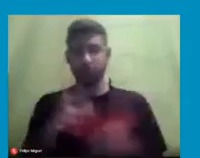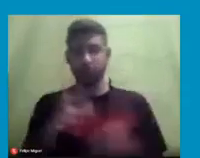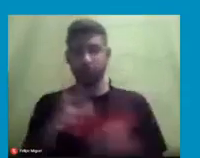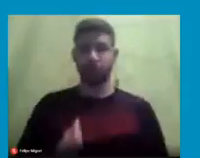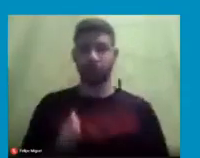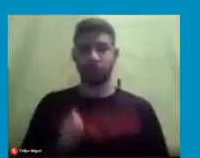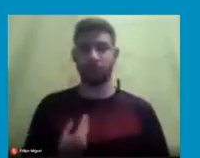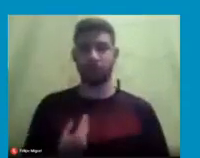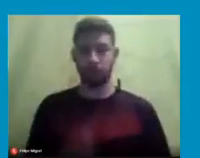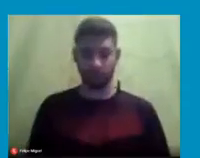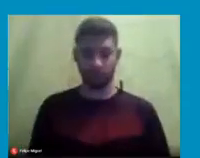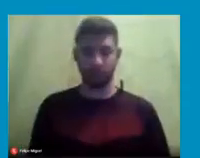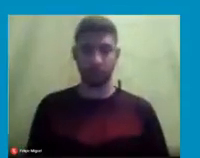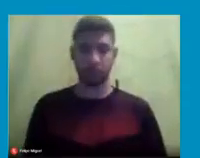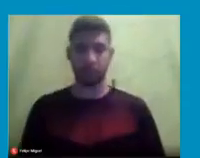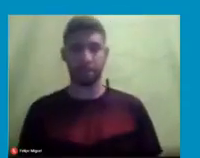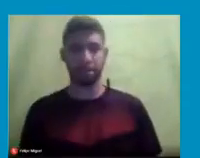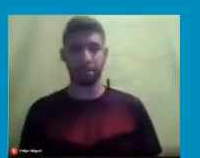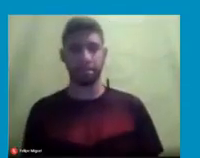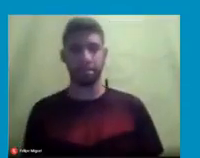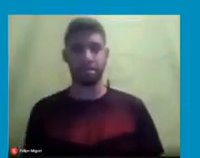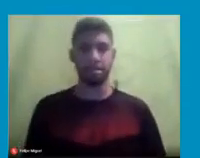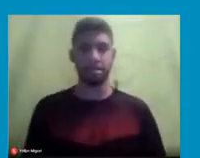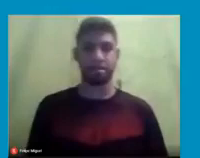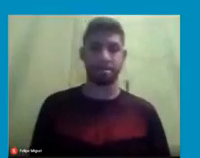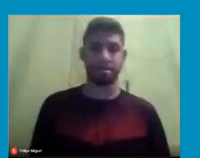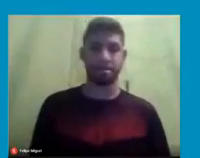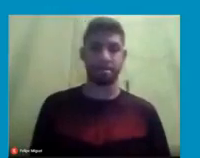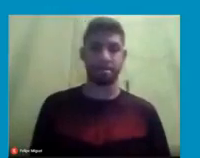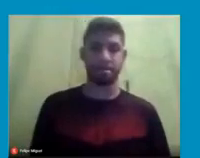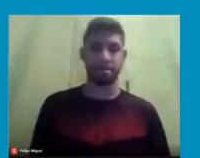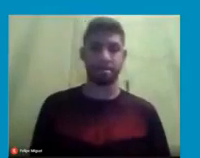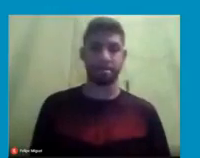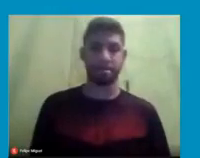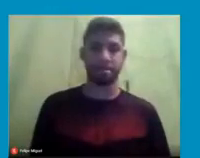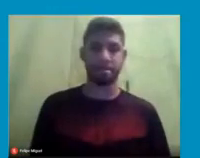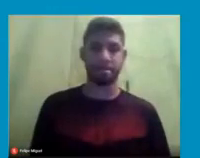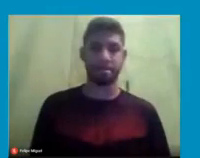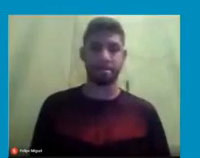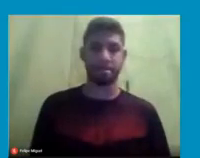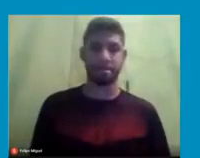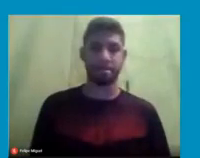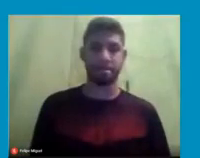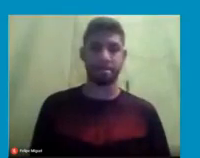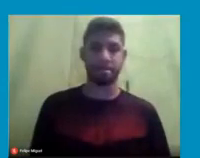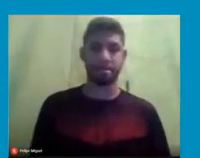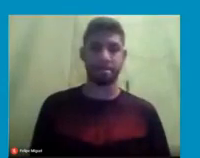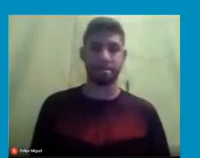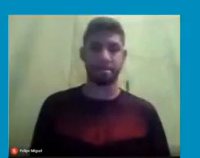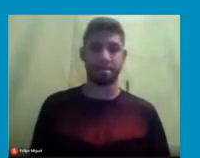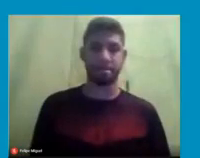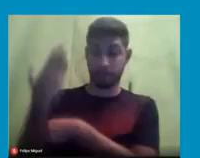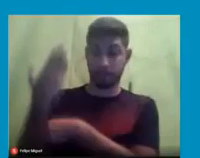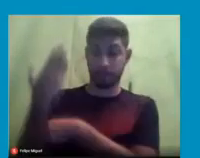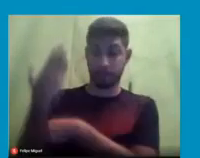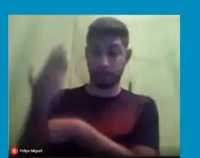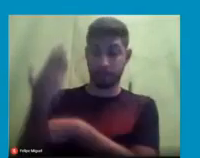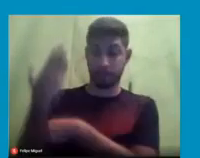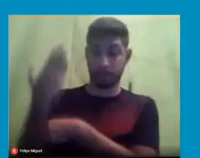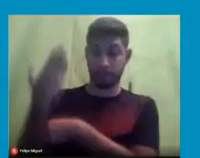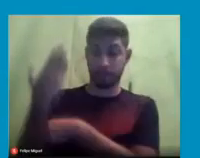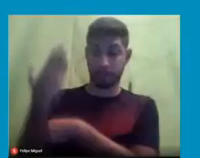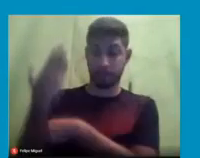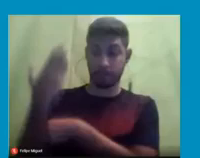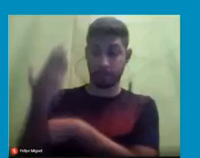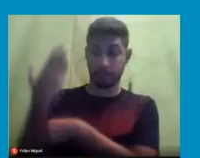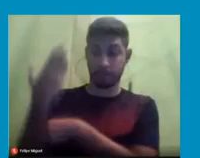Michel, agora. vou te Sim. interromper, Michel. Há uns 25 anos atrás, olha como você está velho. A gente